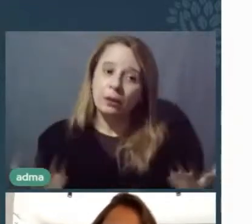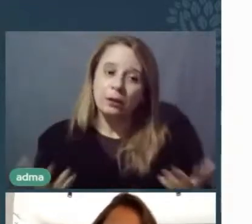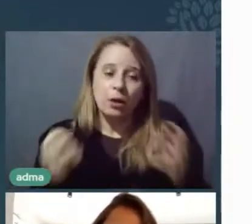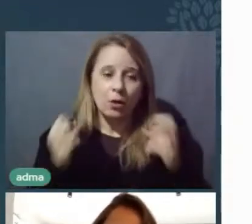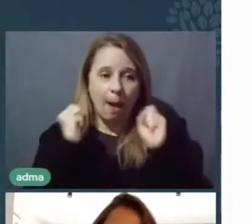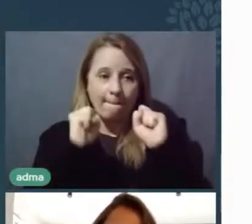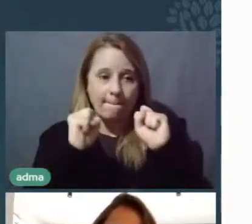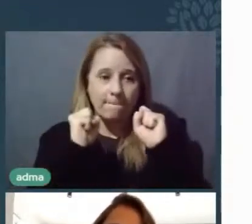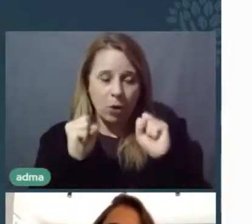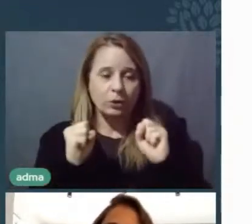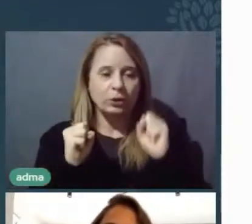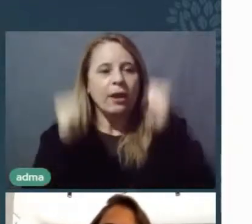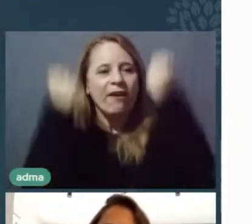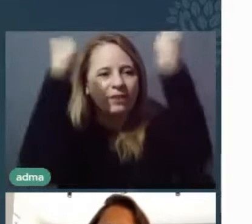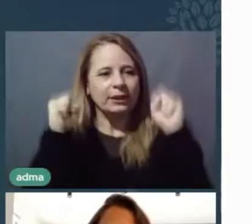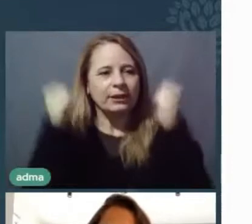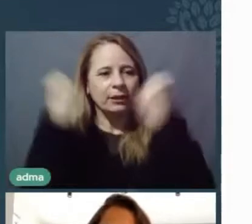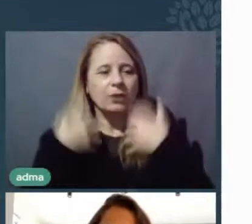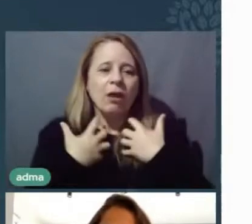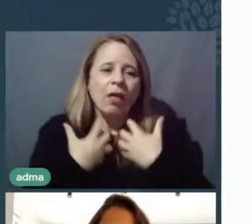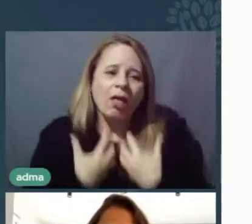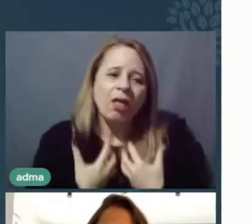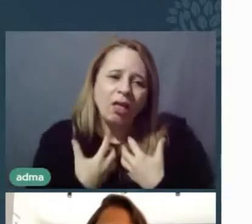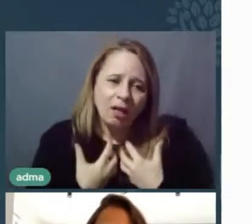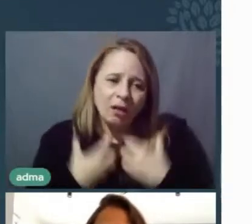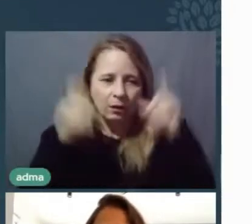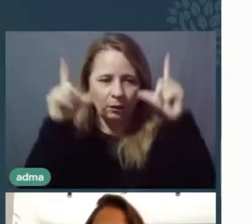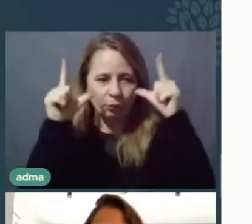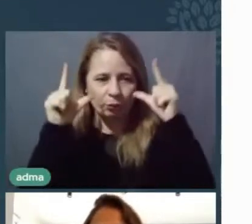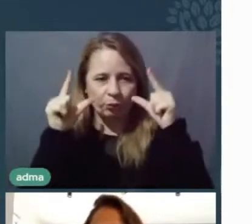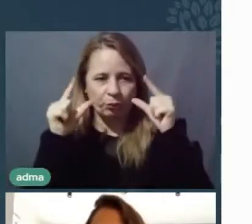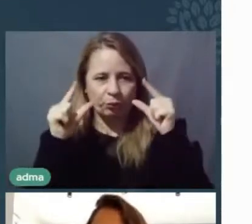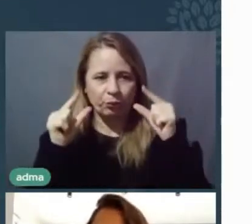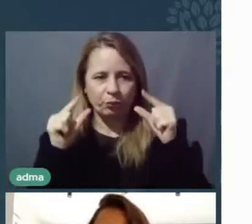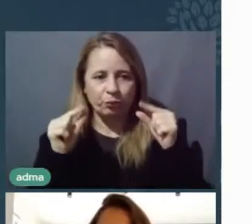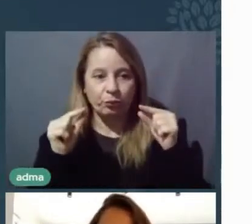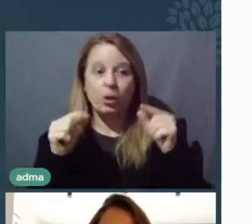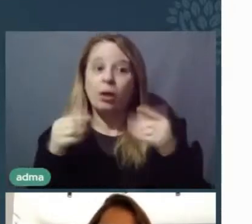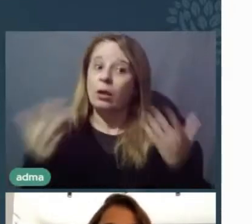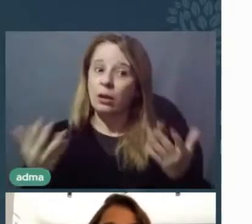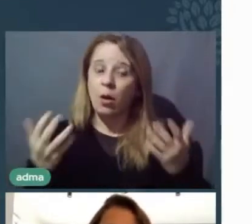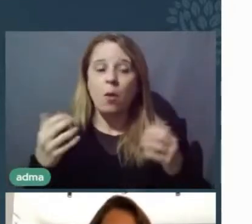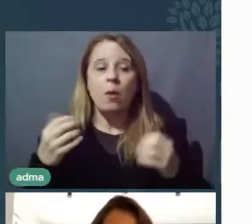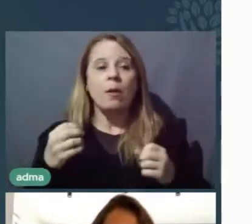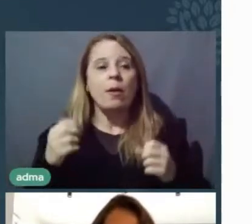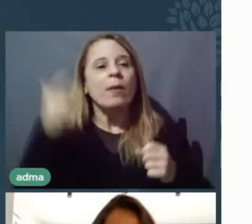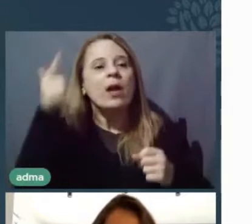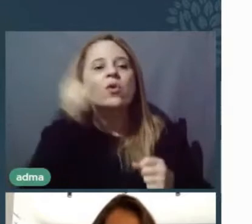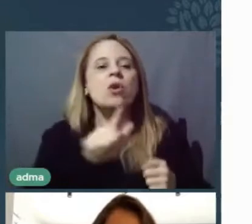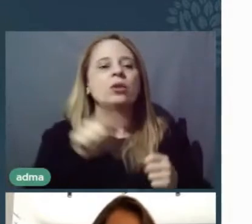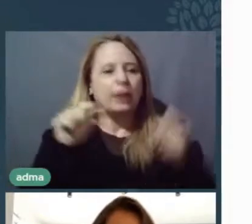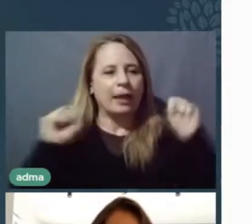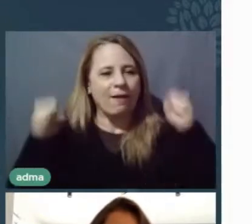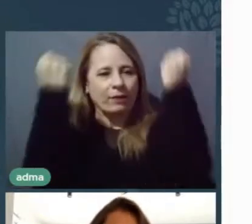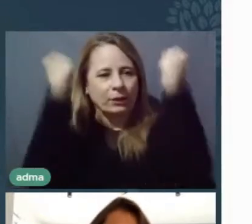ter tanto cansaço. Lembrando que para fazer exercício, o tratamento farmacológico é extremamente importante e